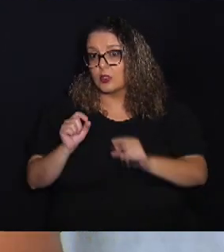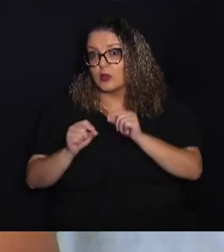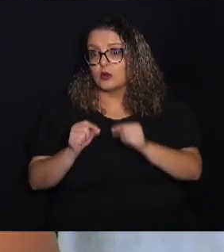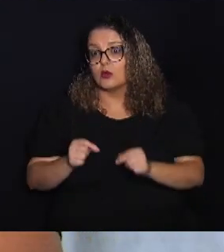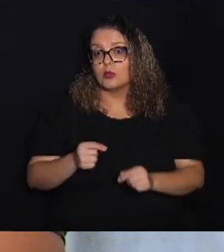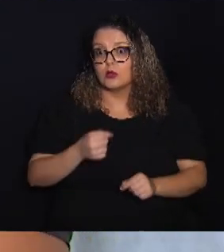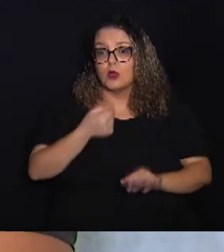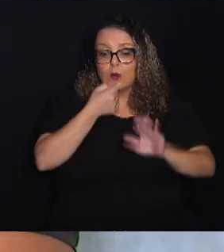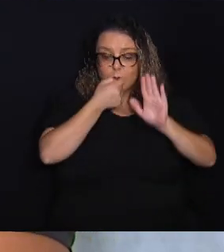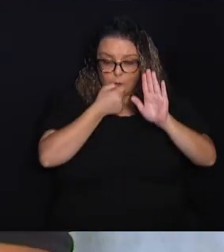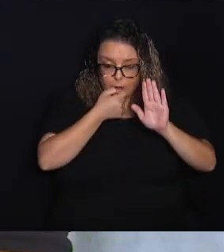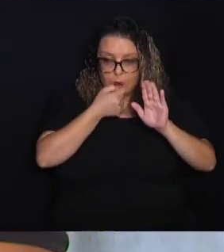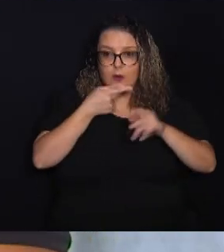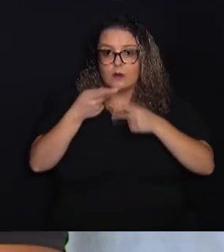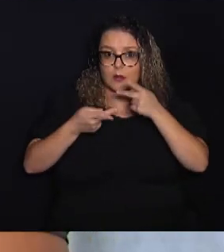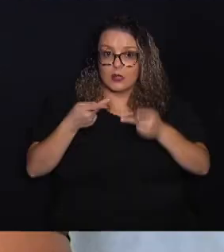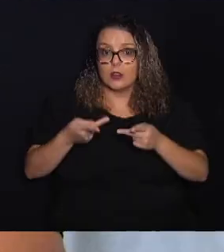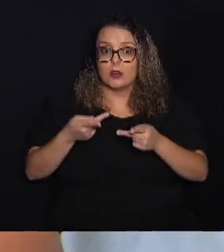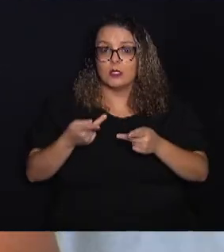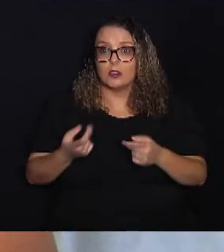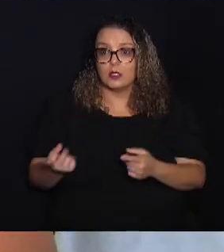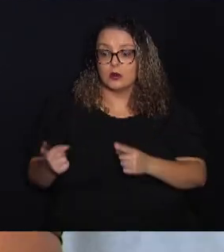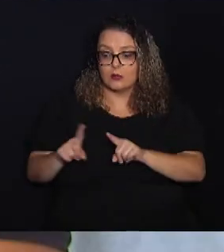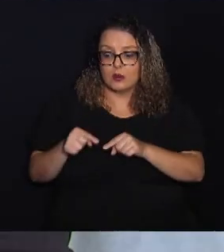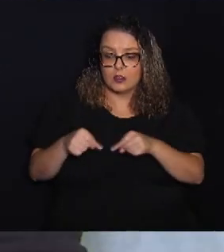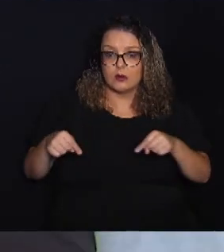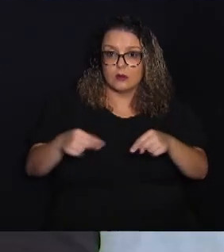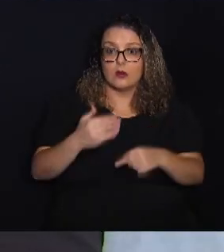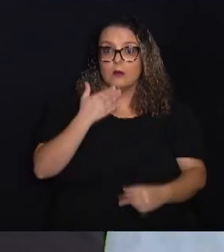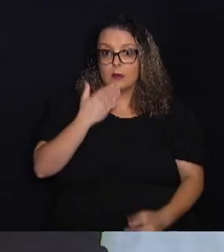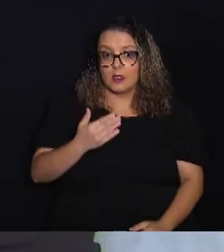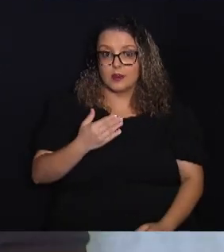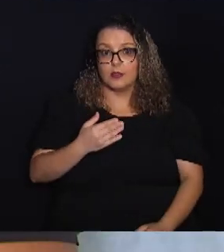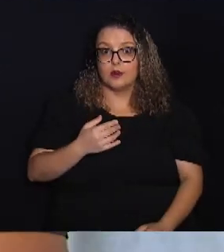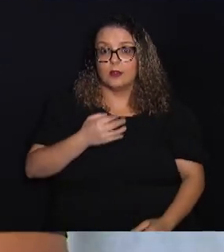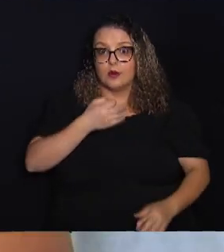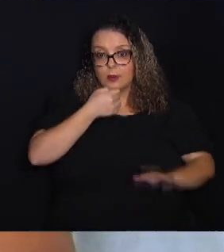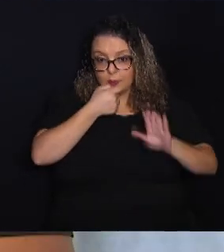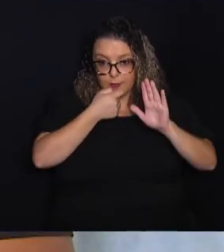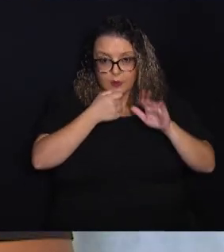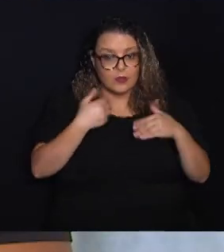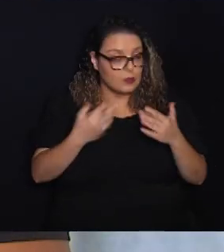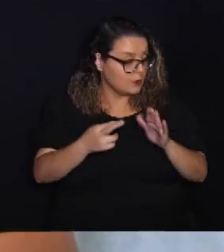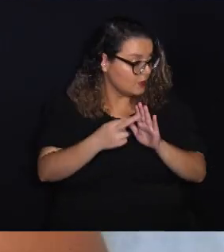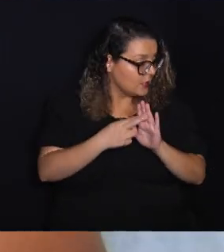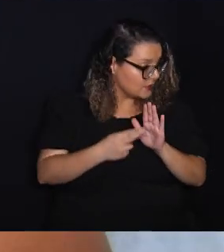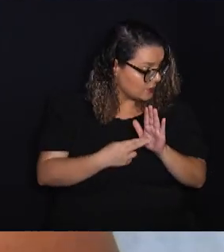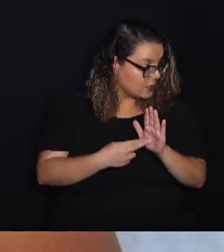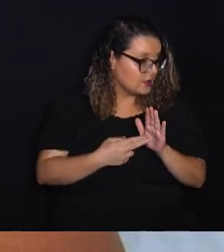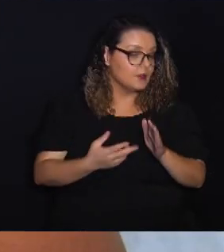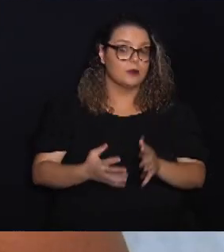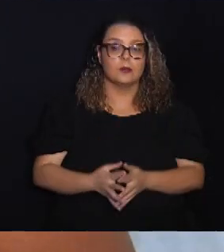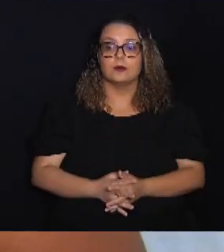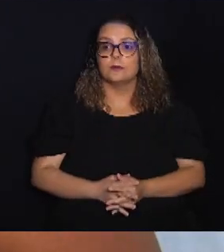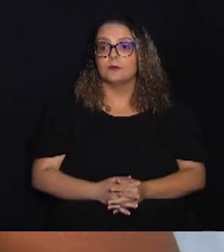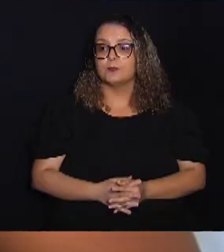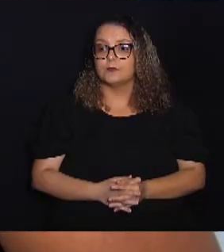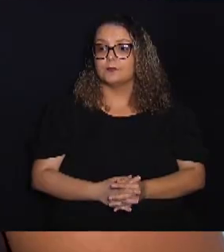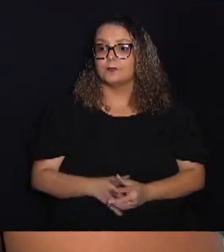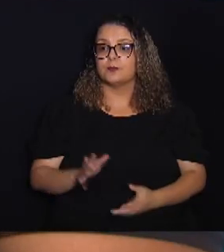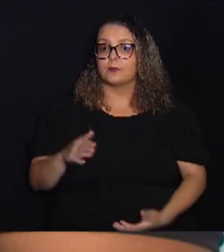regras e o que o juiz fala e o que os jogadores dentro da quadra pedem para o juiz. Entendeu? Quais são essas